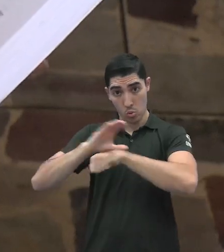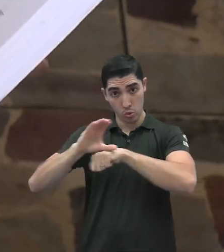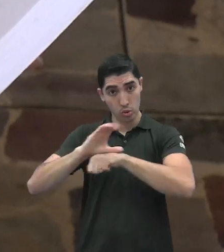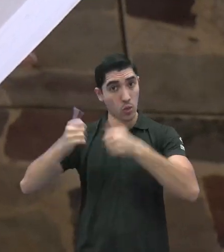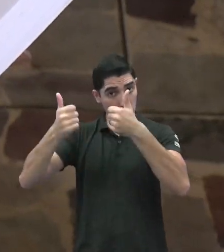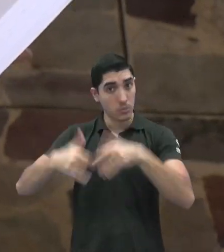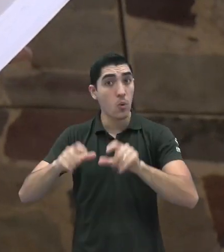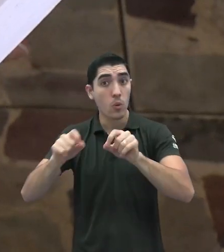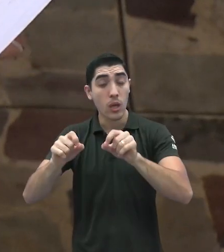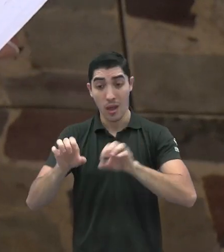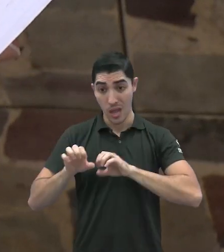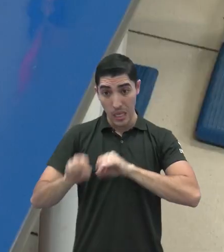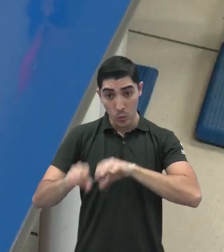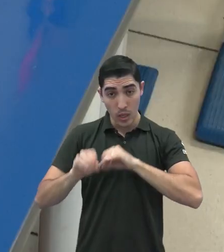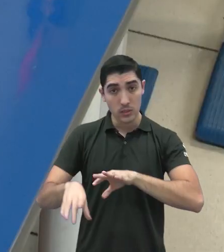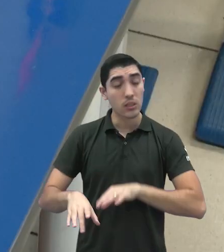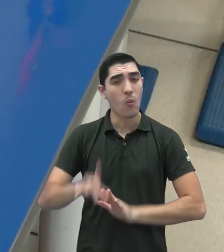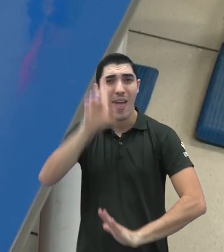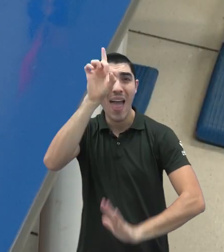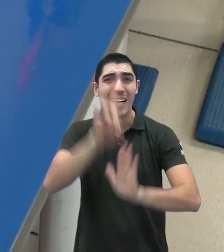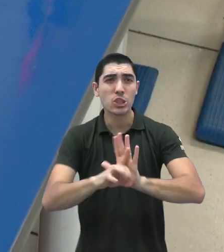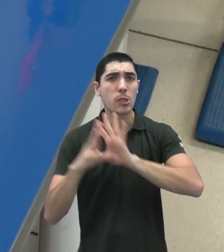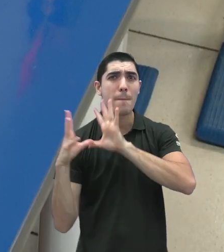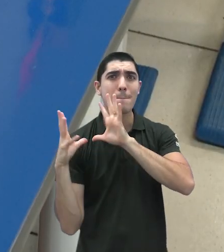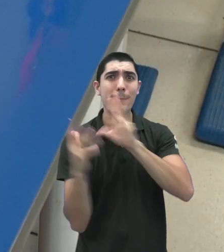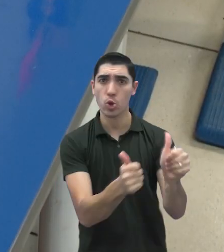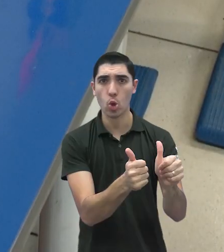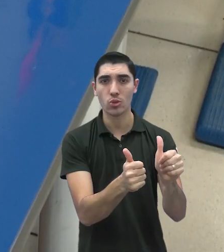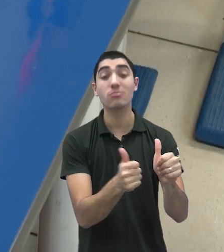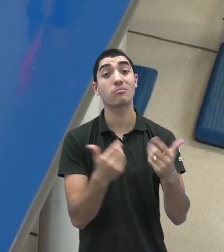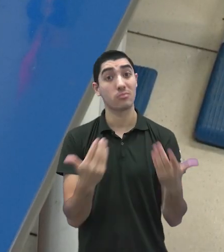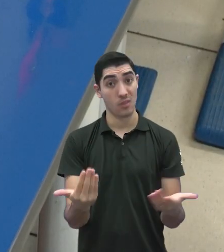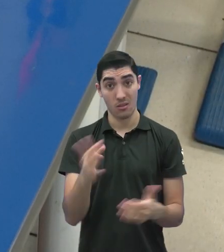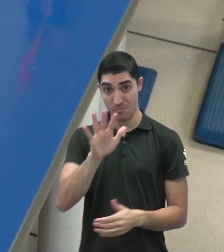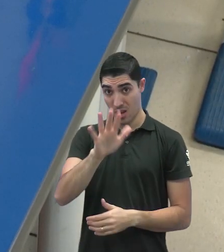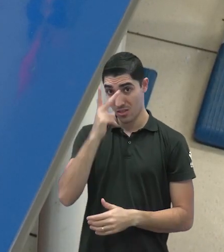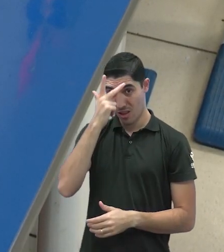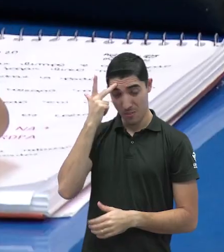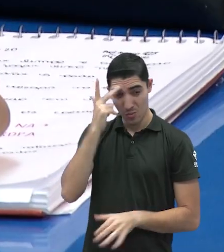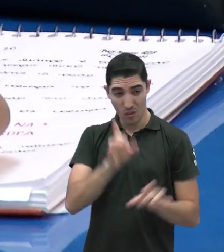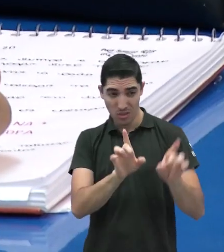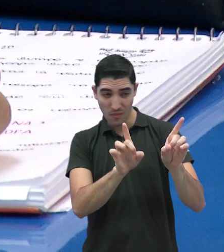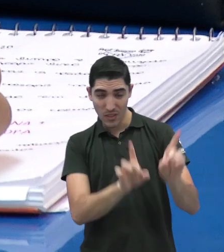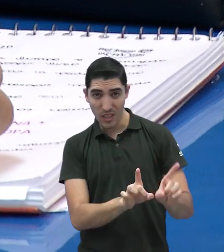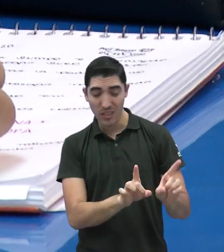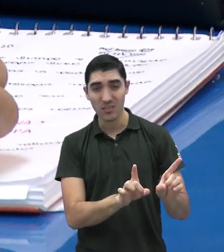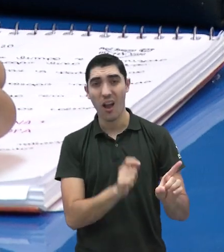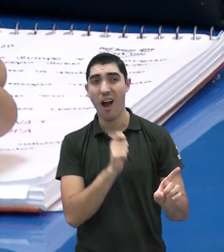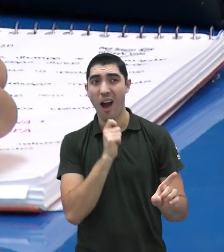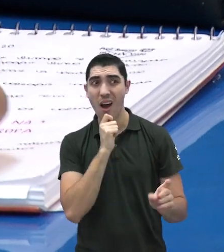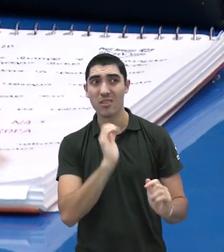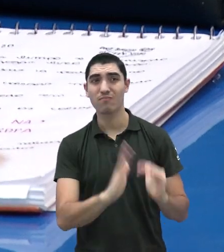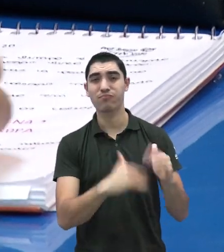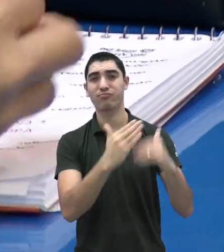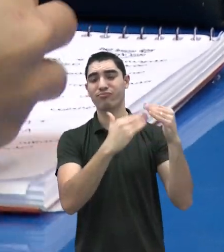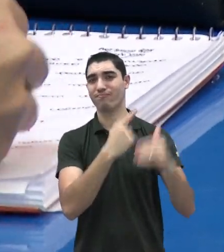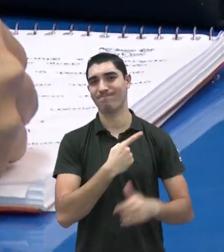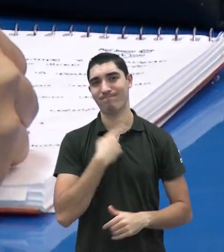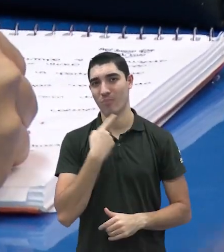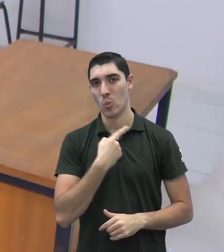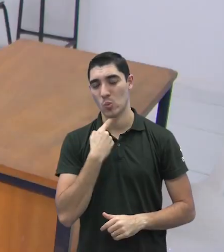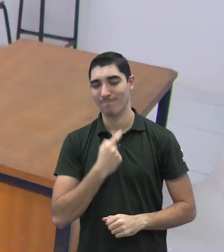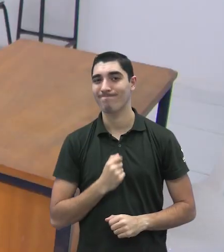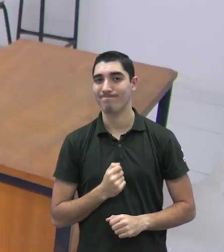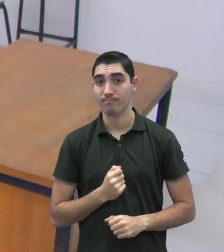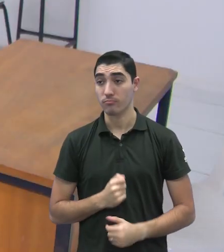um direito de todos. No entanto, as pessoas com deficiência seguem à margem dos avanços